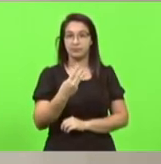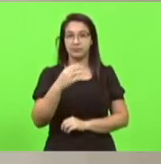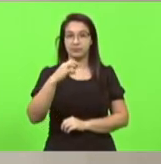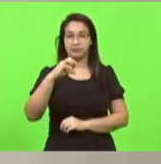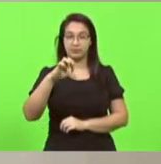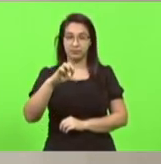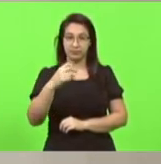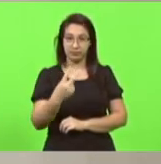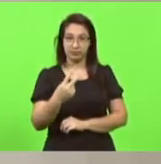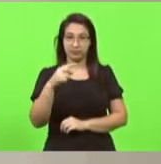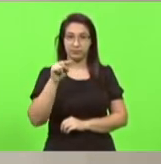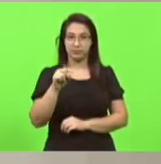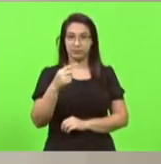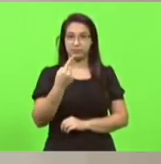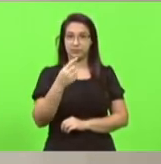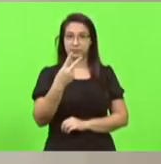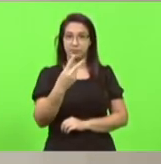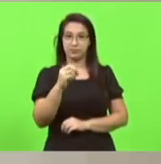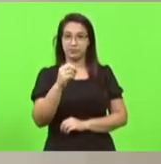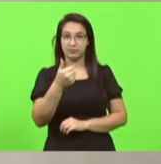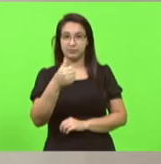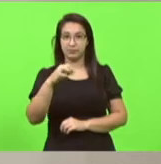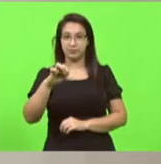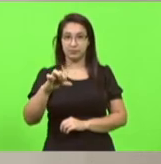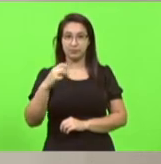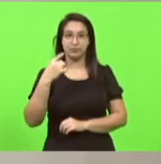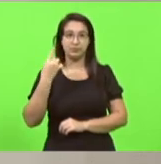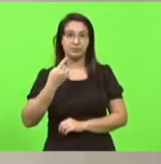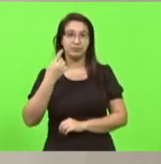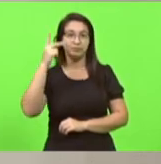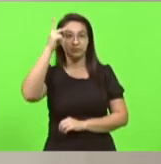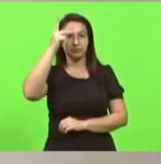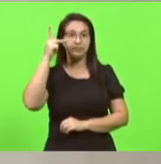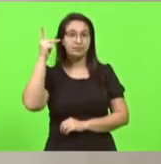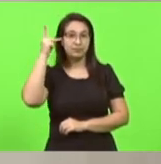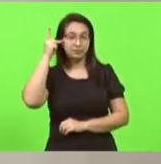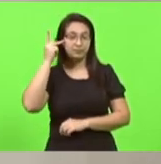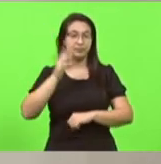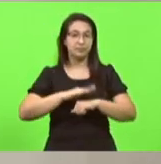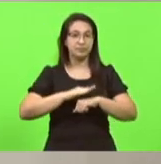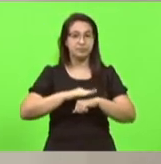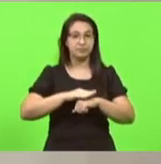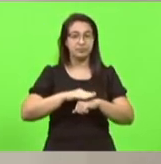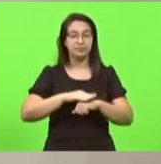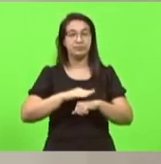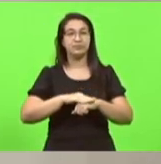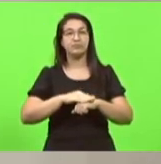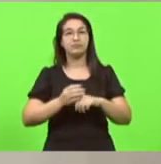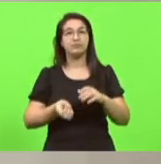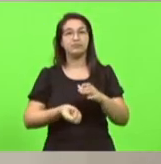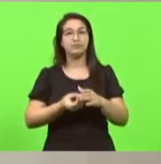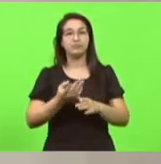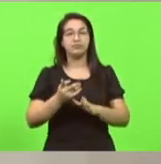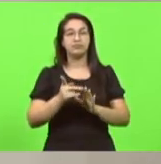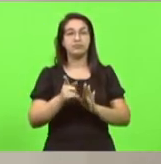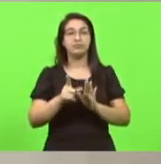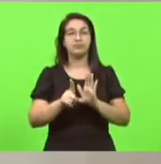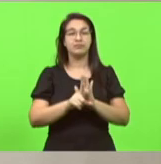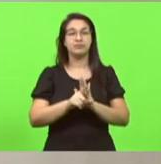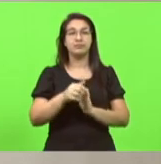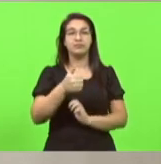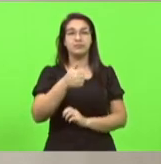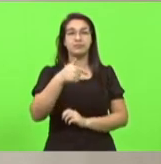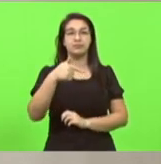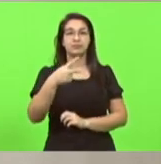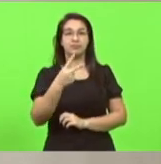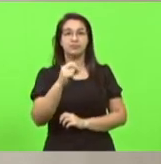0132.1 de 2019. Deputada Paulinha, da nova redação ao artigo 12 da lei número 17/2001,